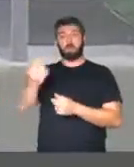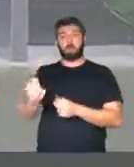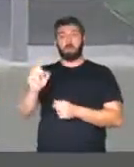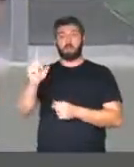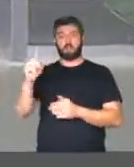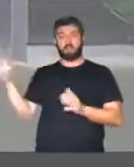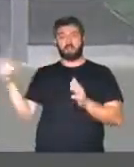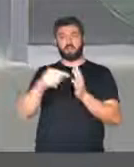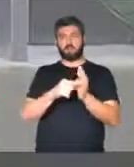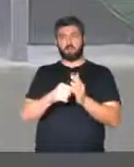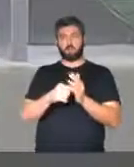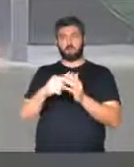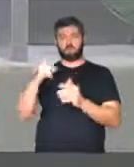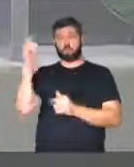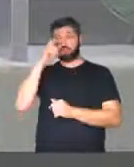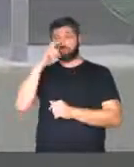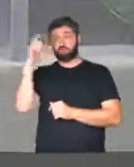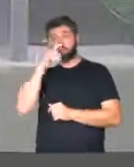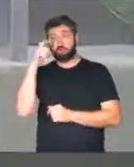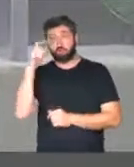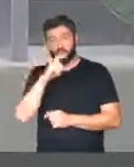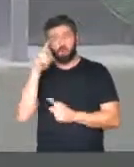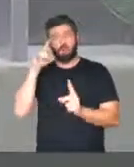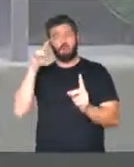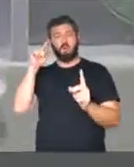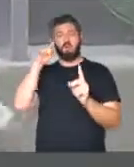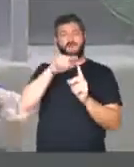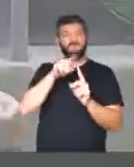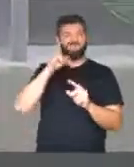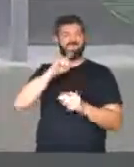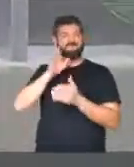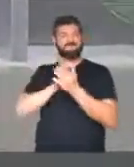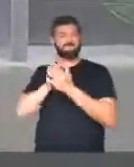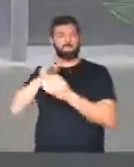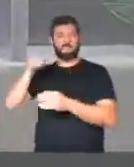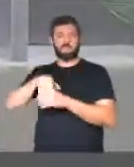aceite denunciações caluniosas com objetivos eleitorais. Vamos votar.